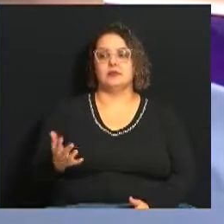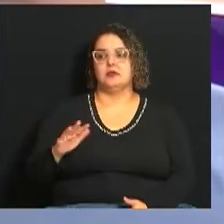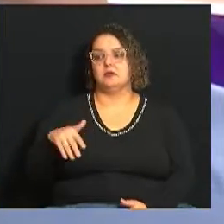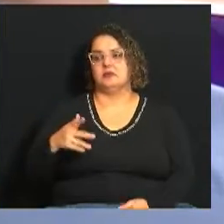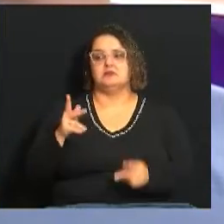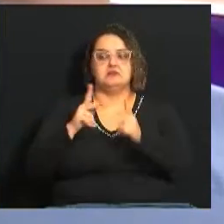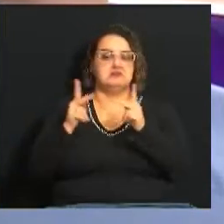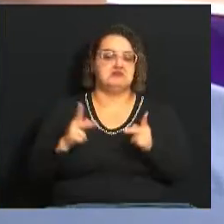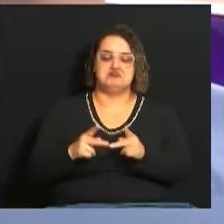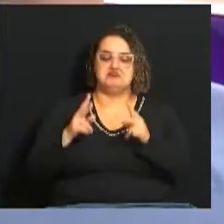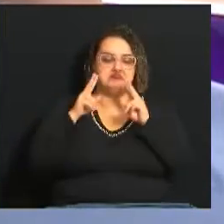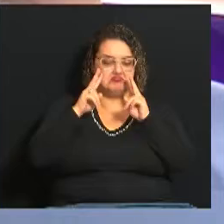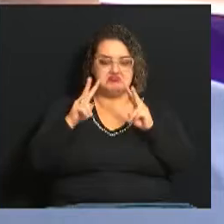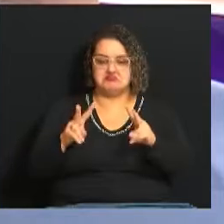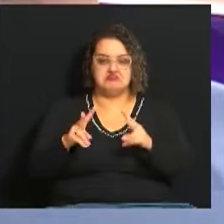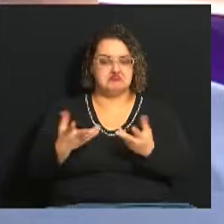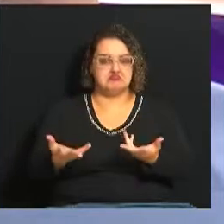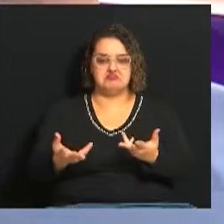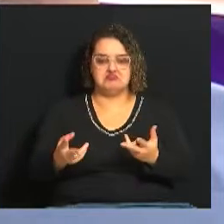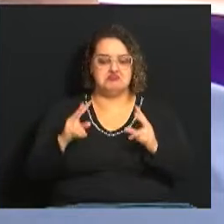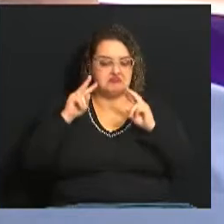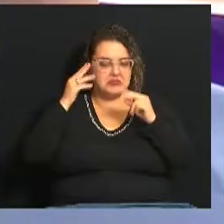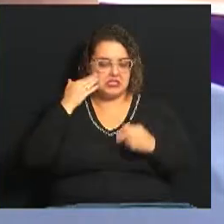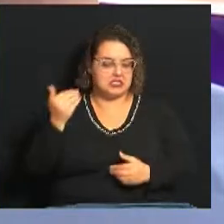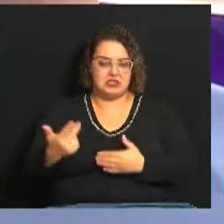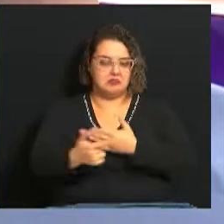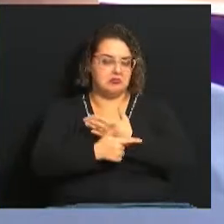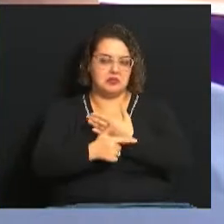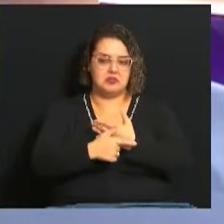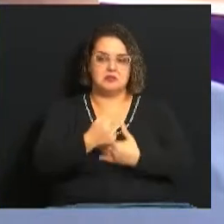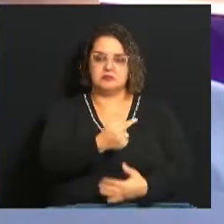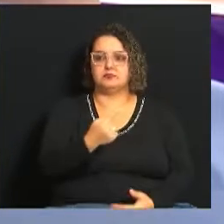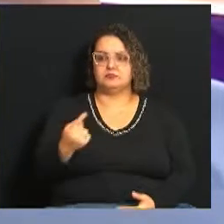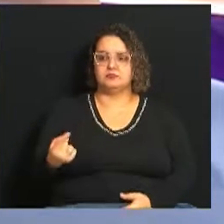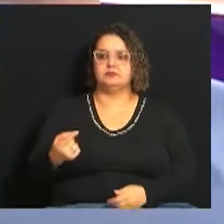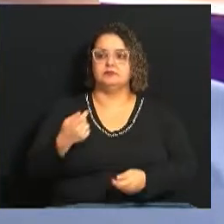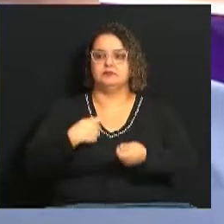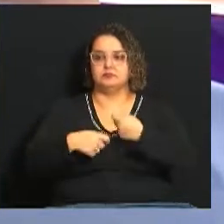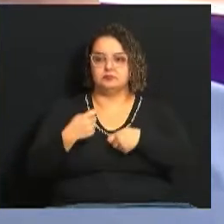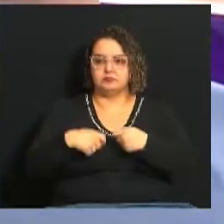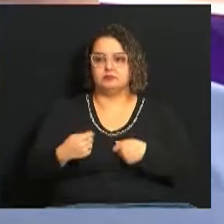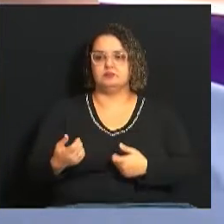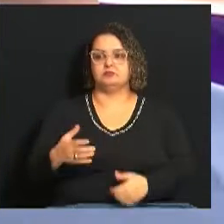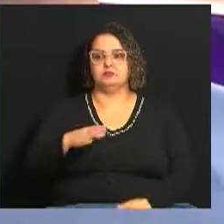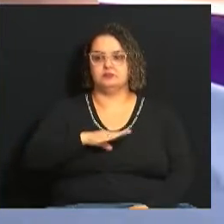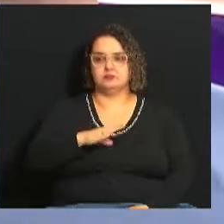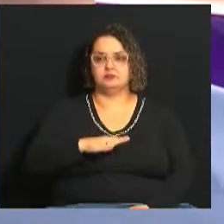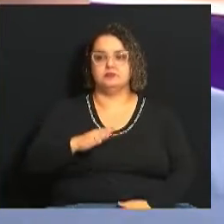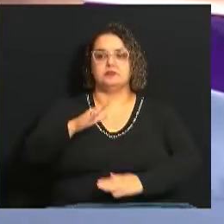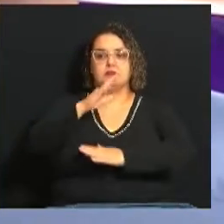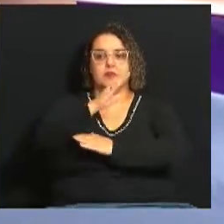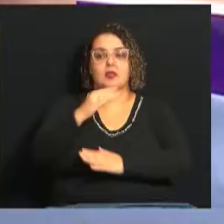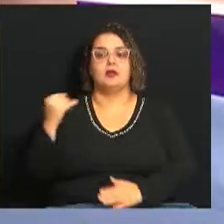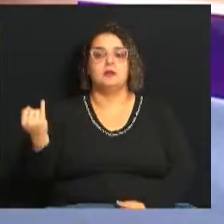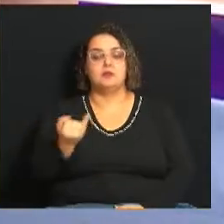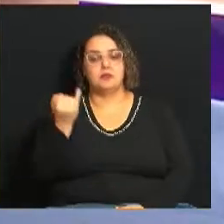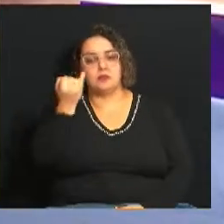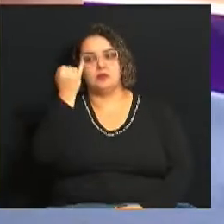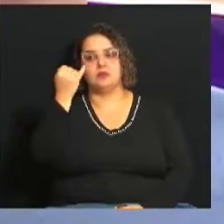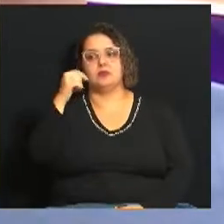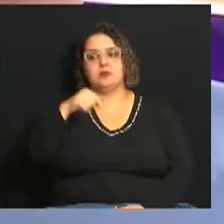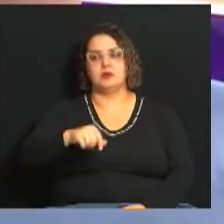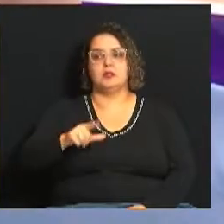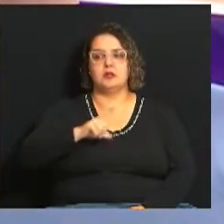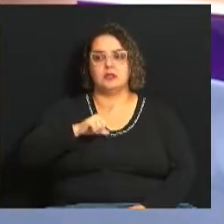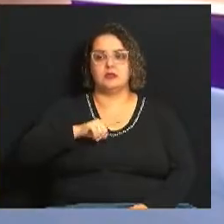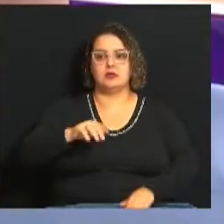repara o papel que cumpre cada setor aí da administração pública. E a Câmara, ela é fundamental para a cidade ter equilíbrio,